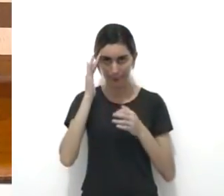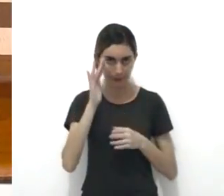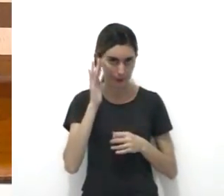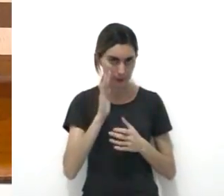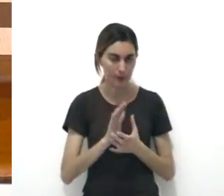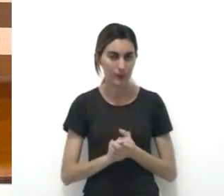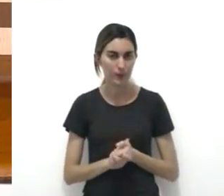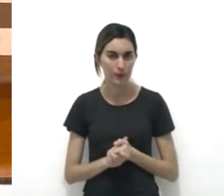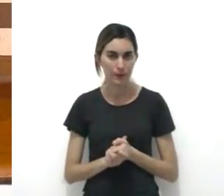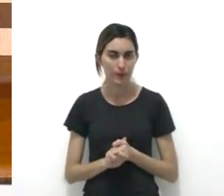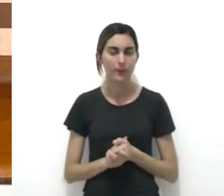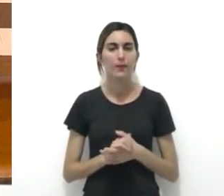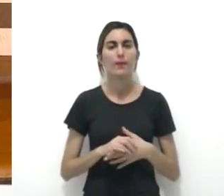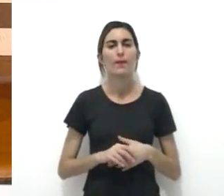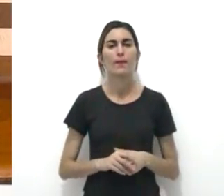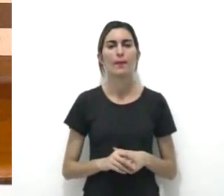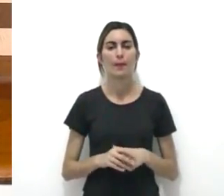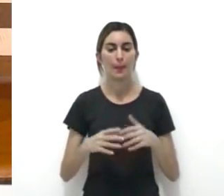Entendido?